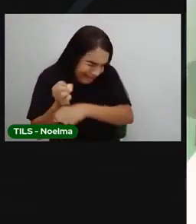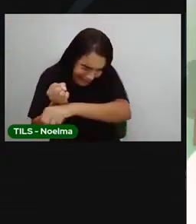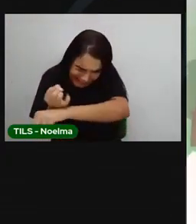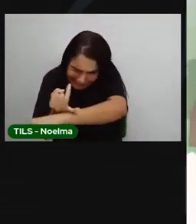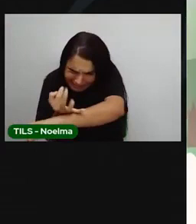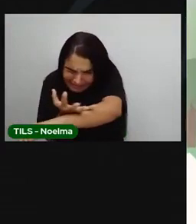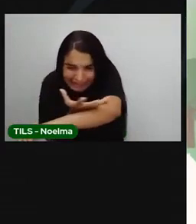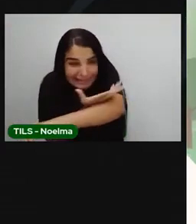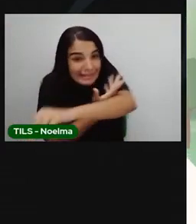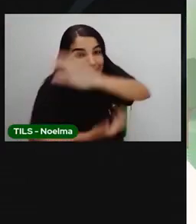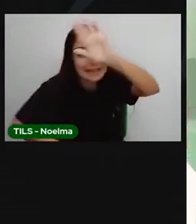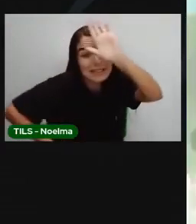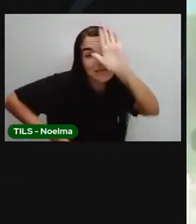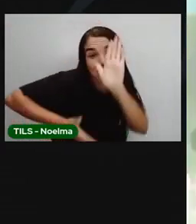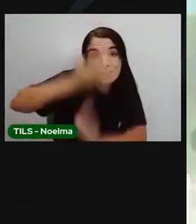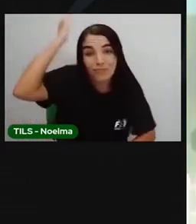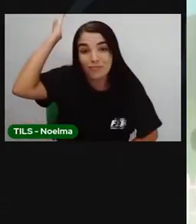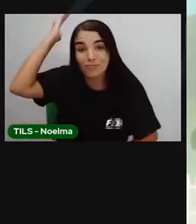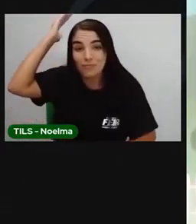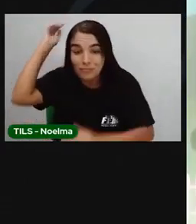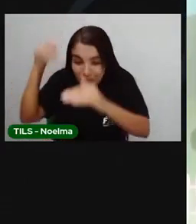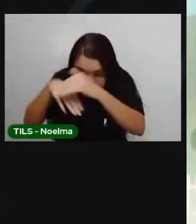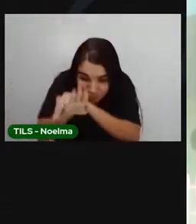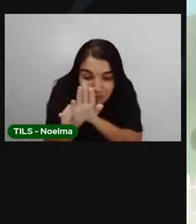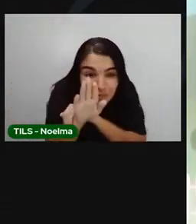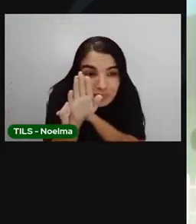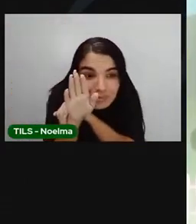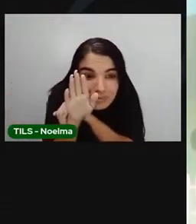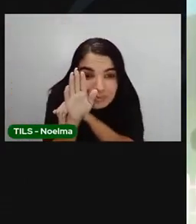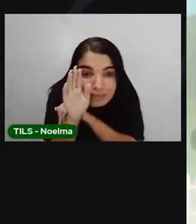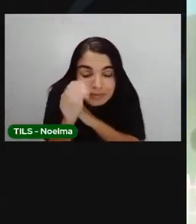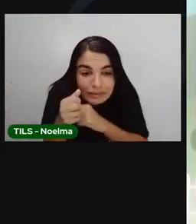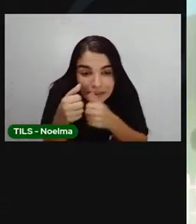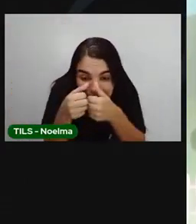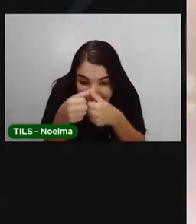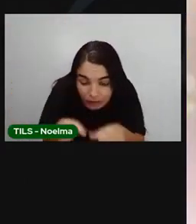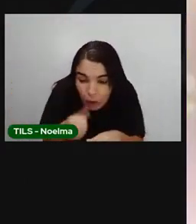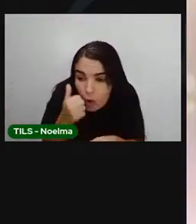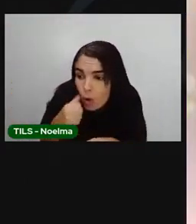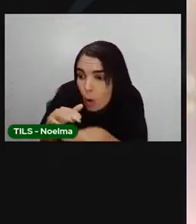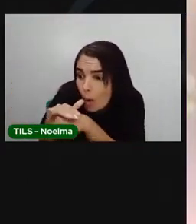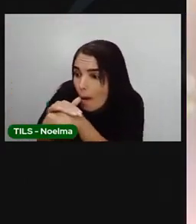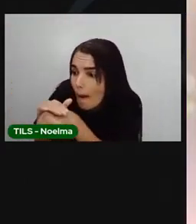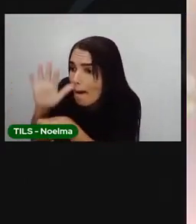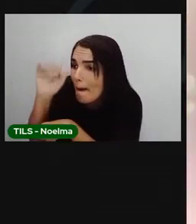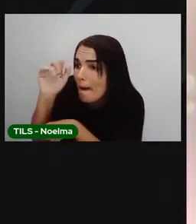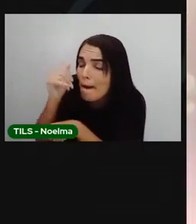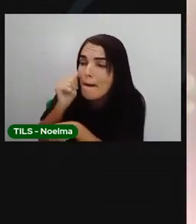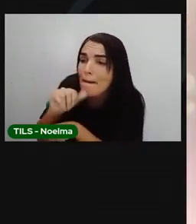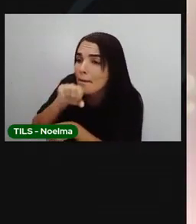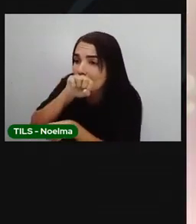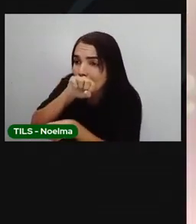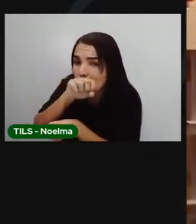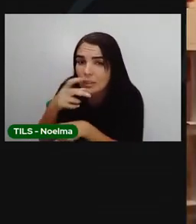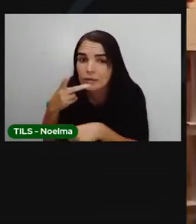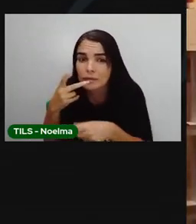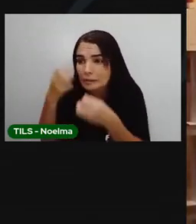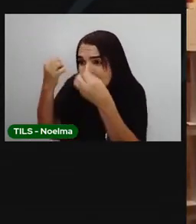disparou como um raio para a toca. Lá contou a mamãe as aventuras do passeio.